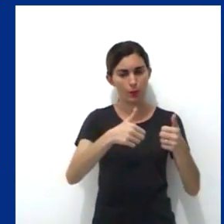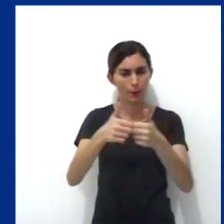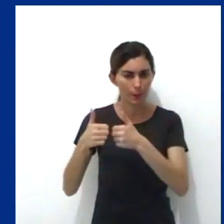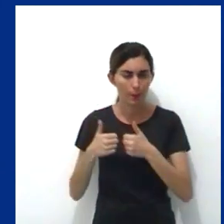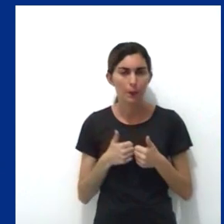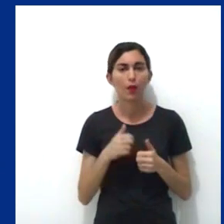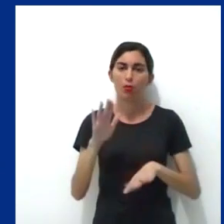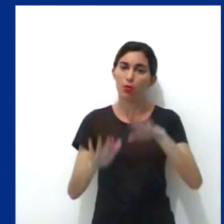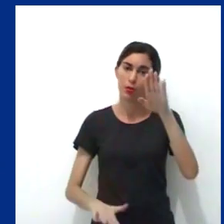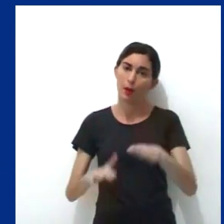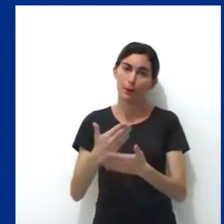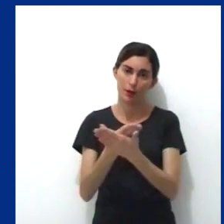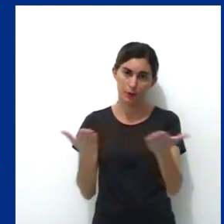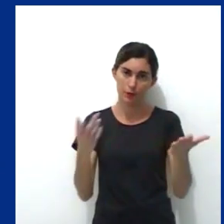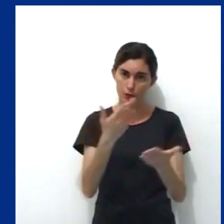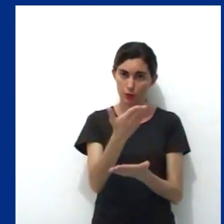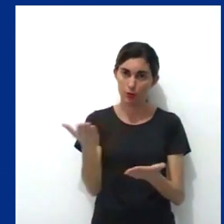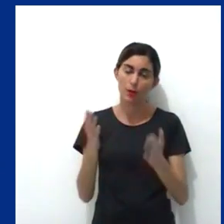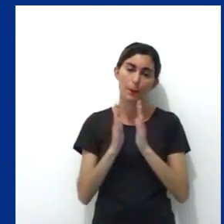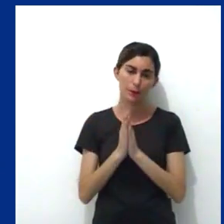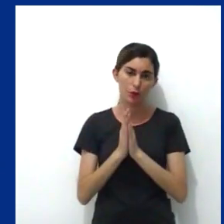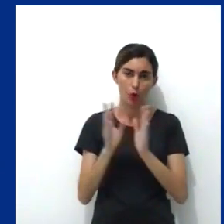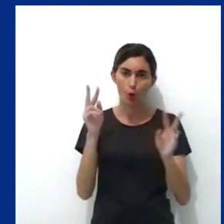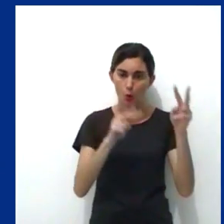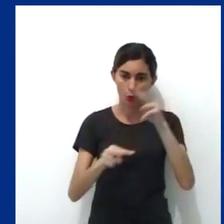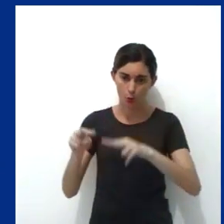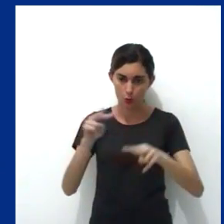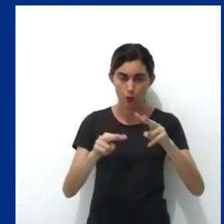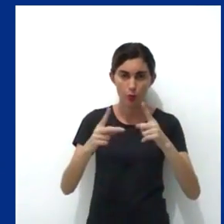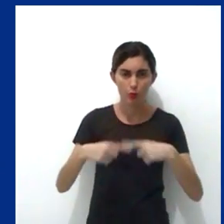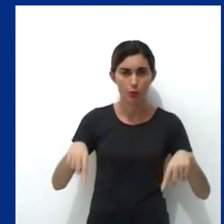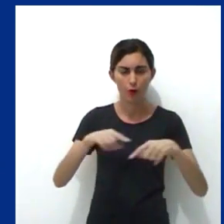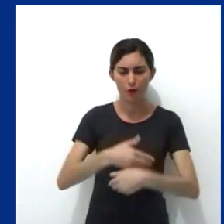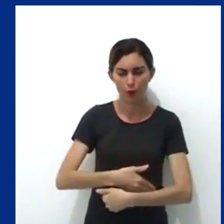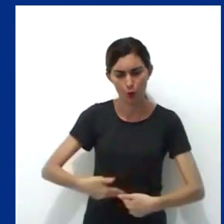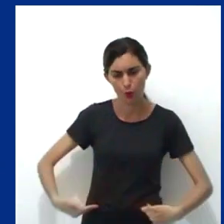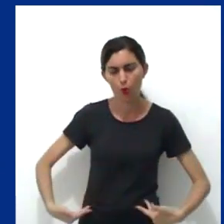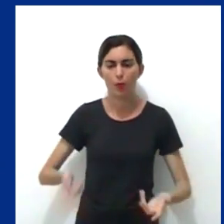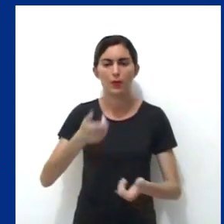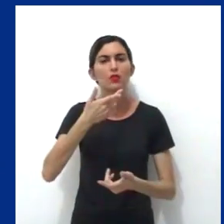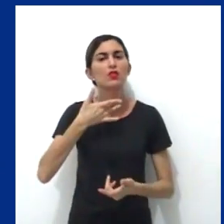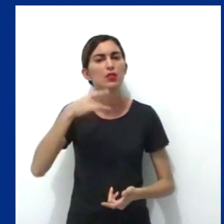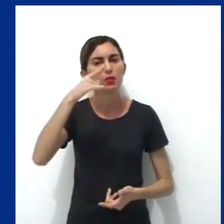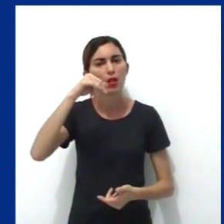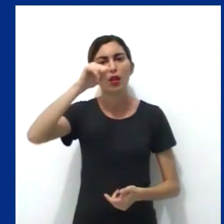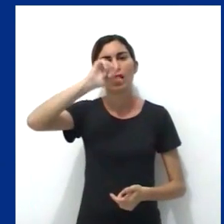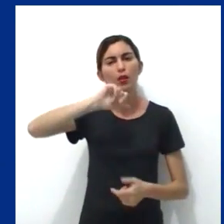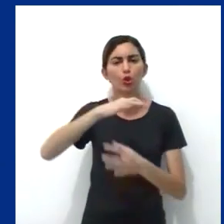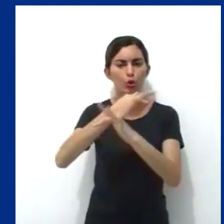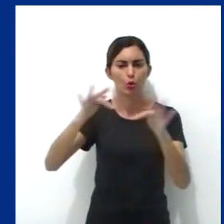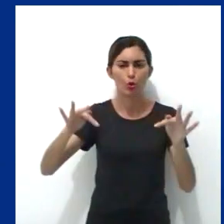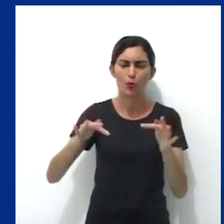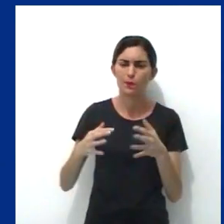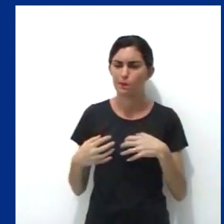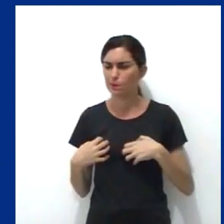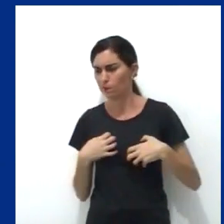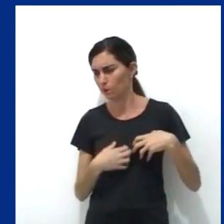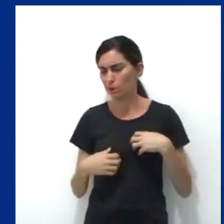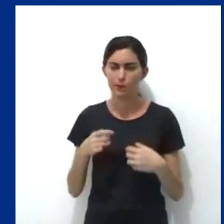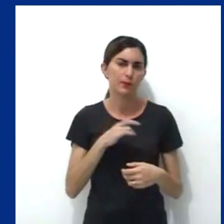temos capacidade de sentir dor, medo, alegria, tristeza e até saudade. Assim, temos